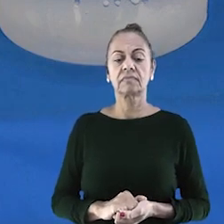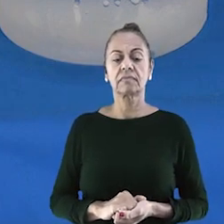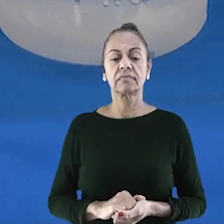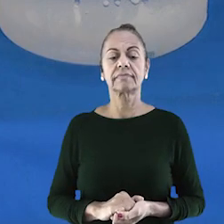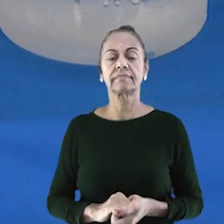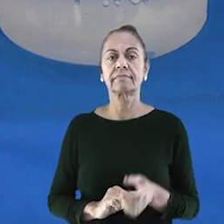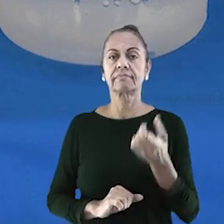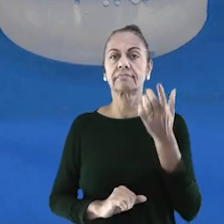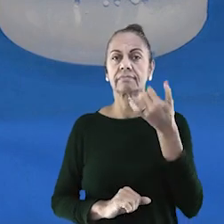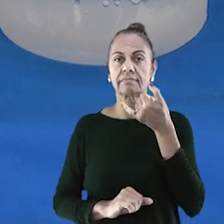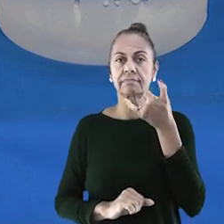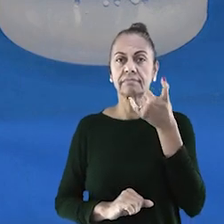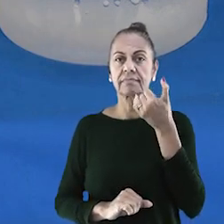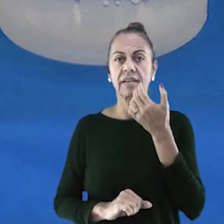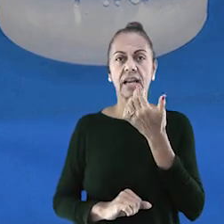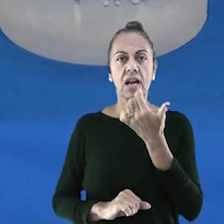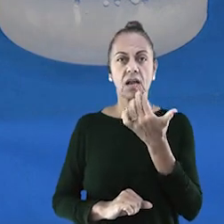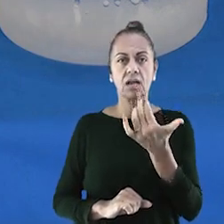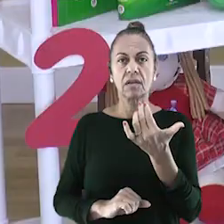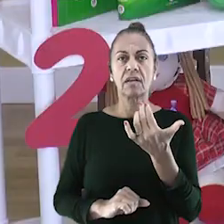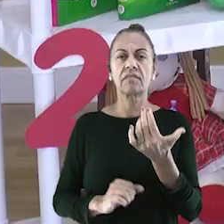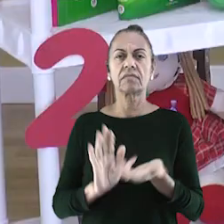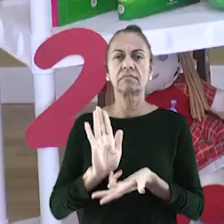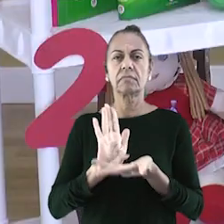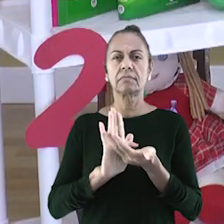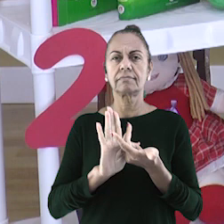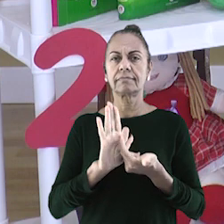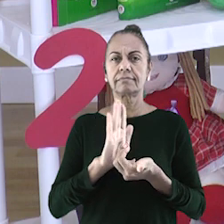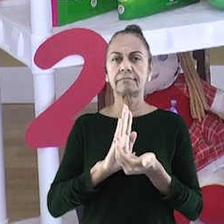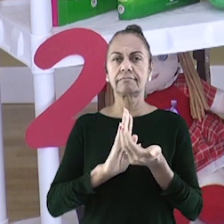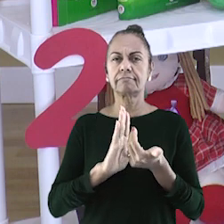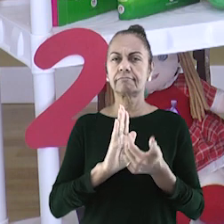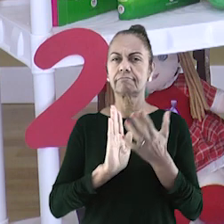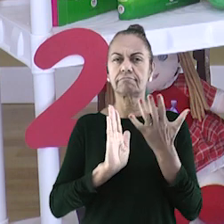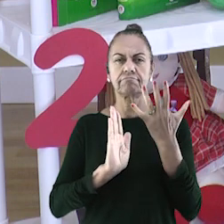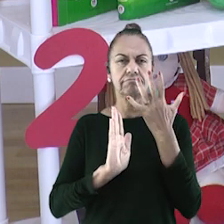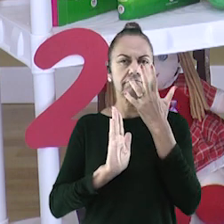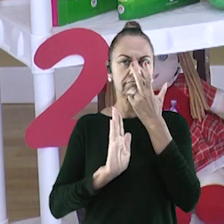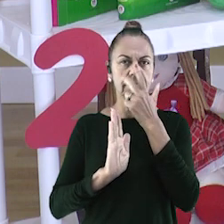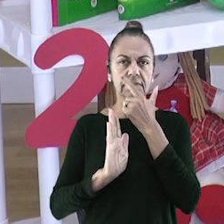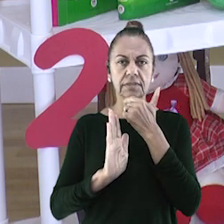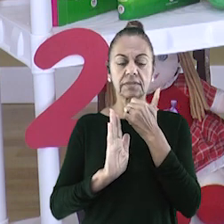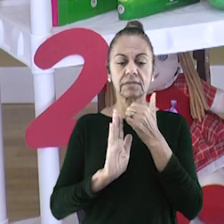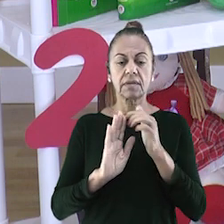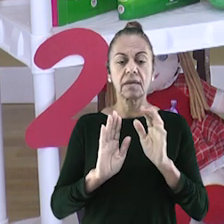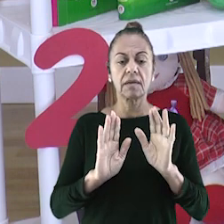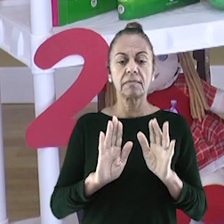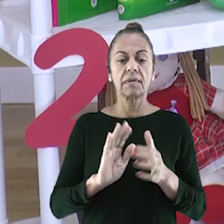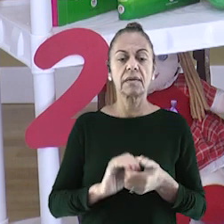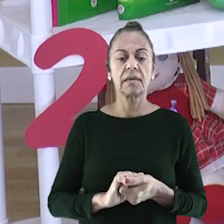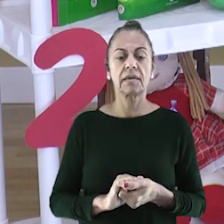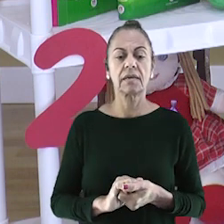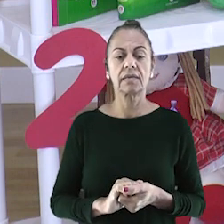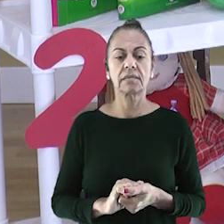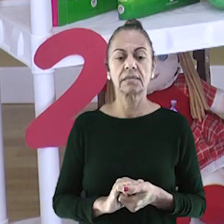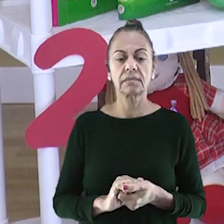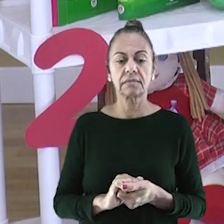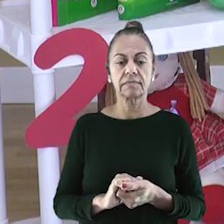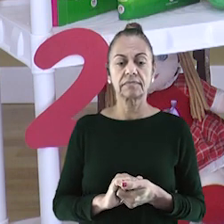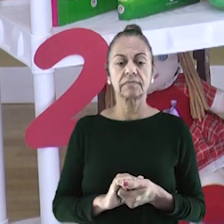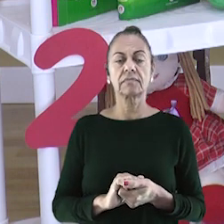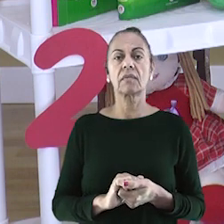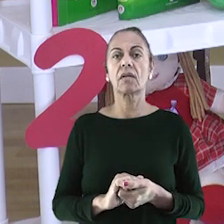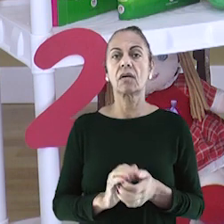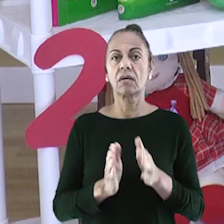E com as caixinhas, nós vamos fazer um belo de um desenho. Mas olha só, esse desenho é bem